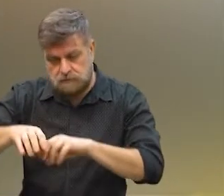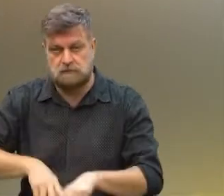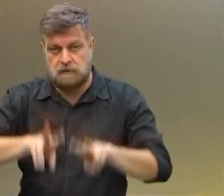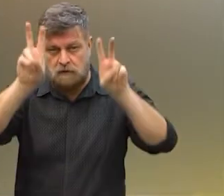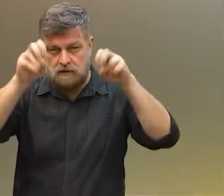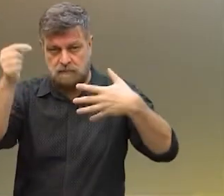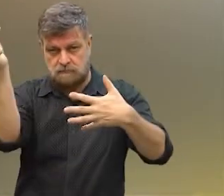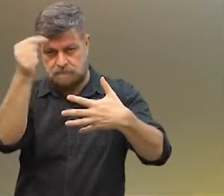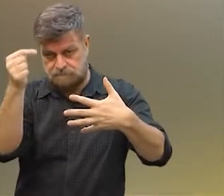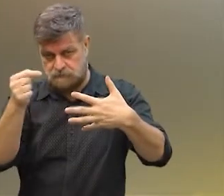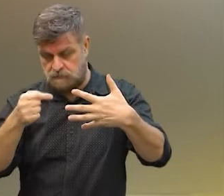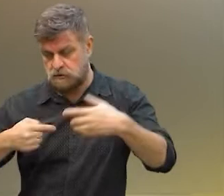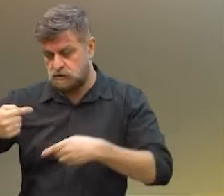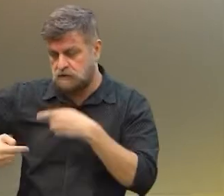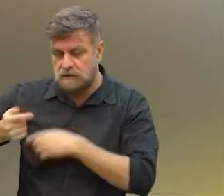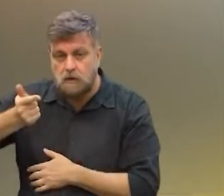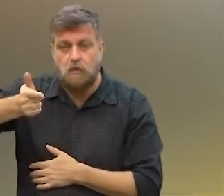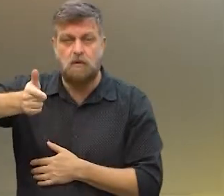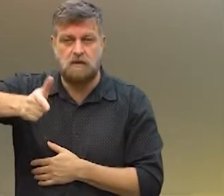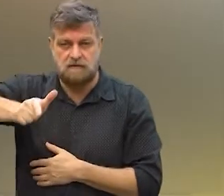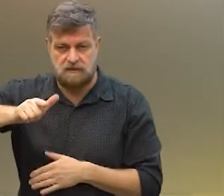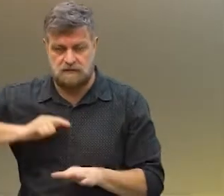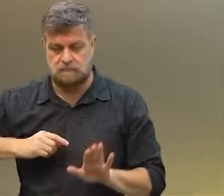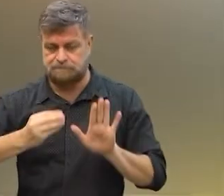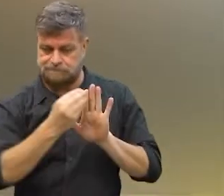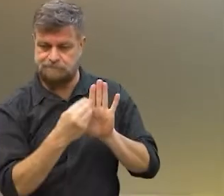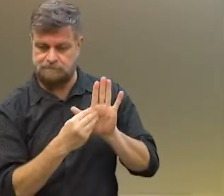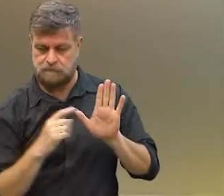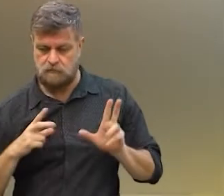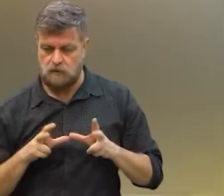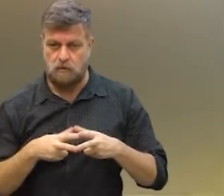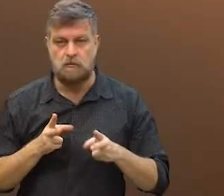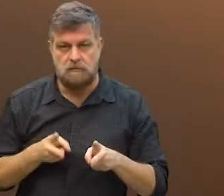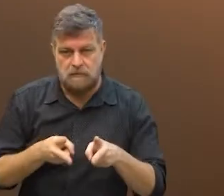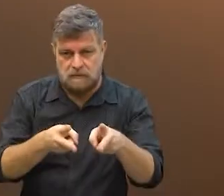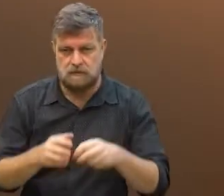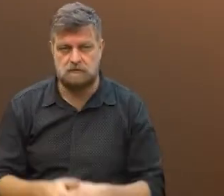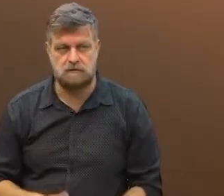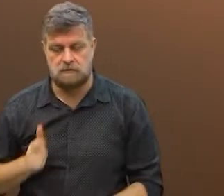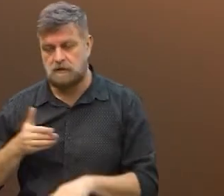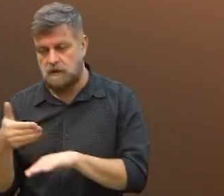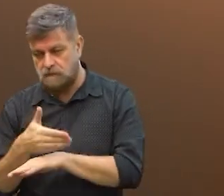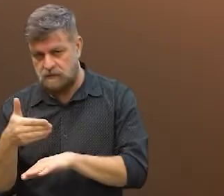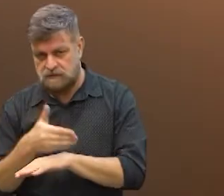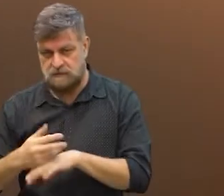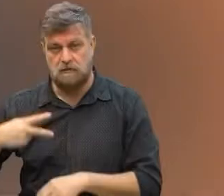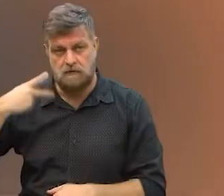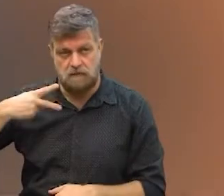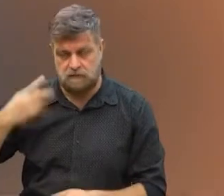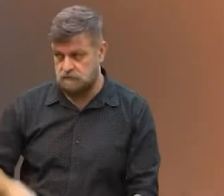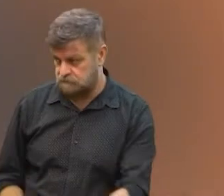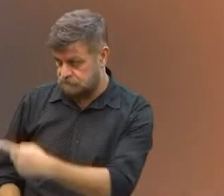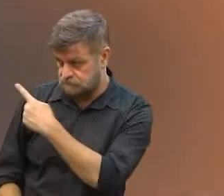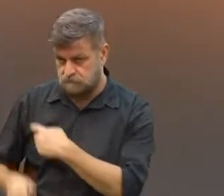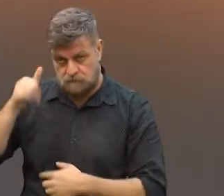temas que a gente também debateu novamente, que são agendas da comissão, que são permanentes. Fazem parte da comissão os vereadores